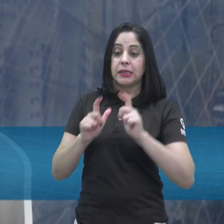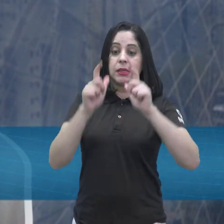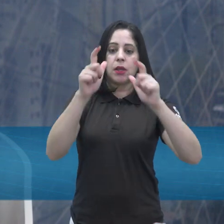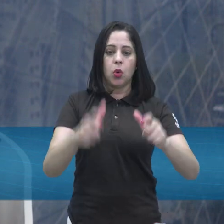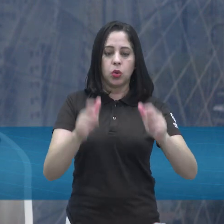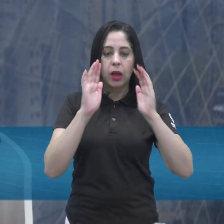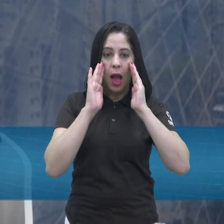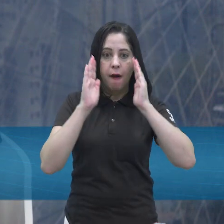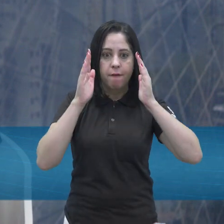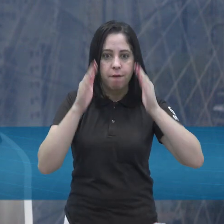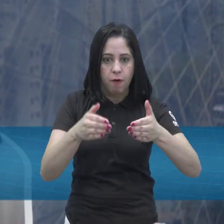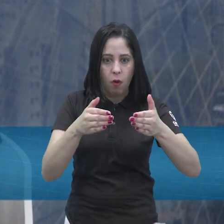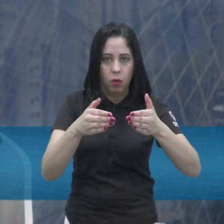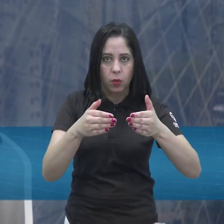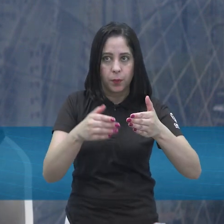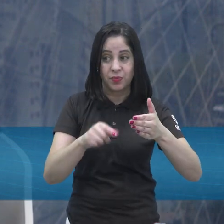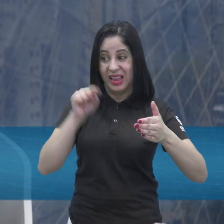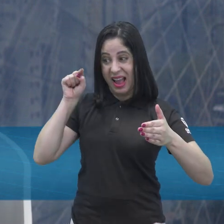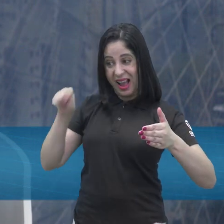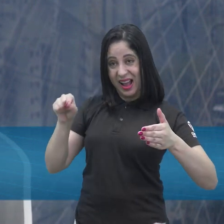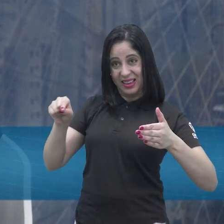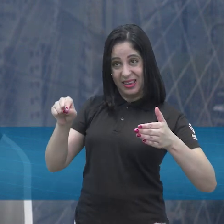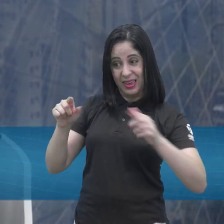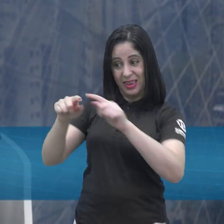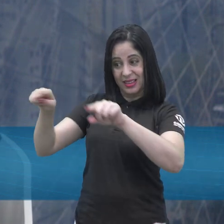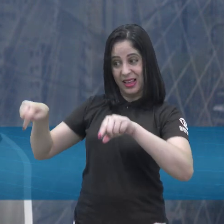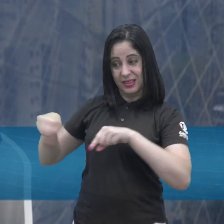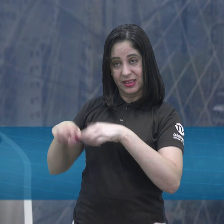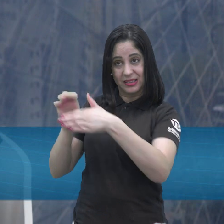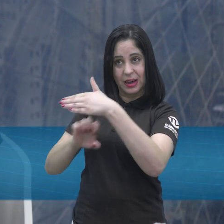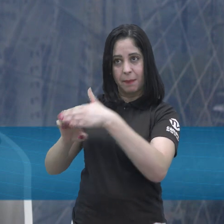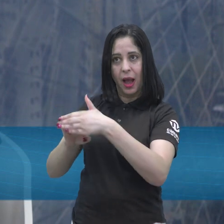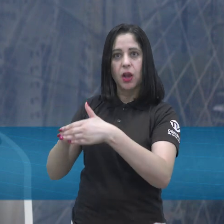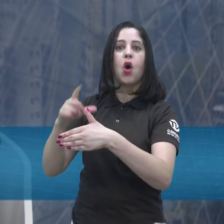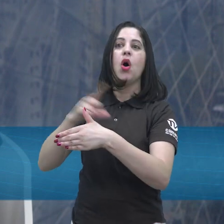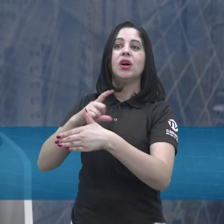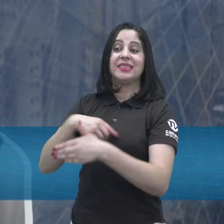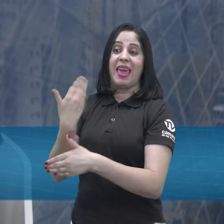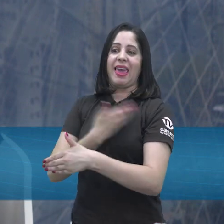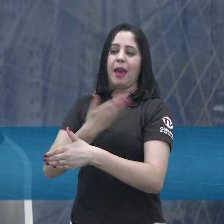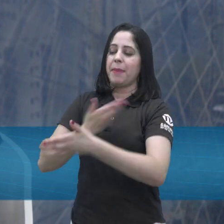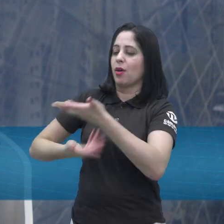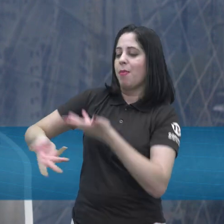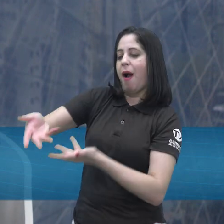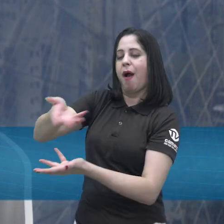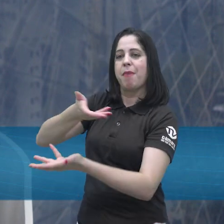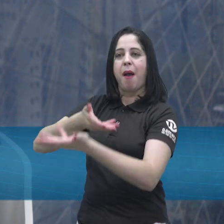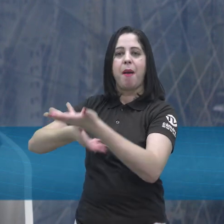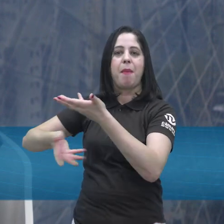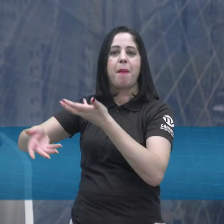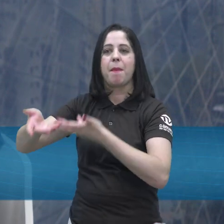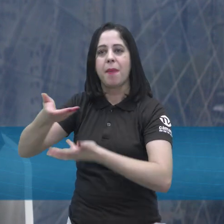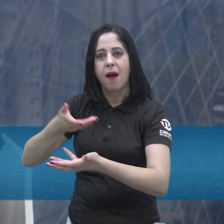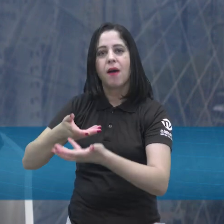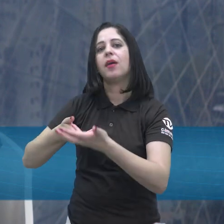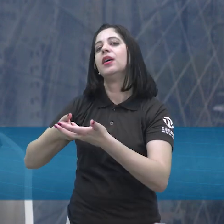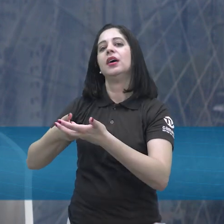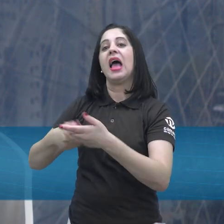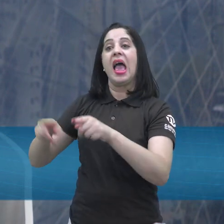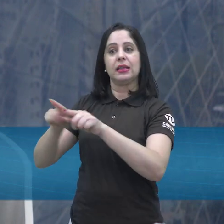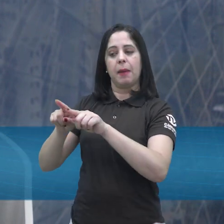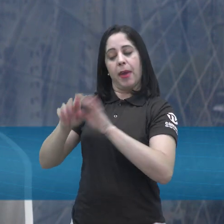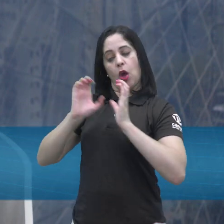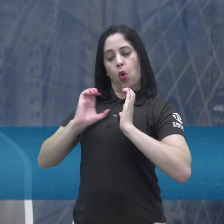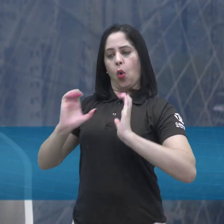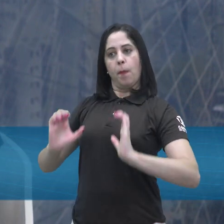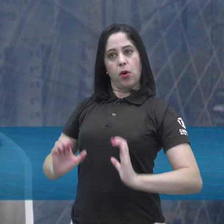você precise de maior concentração. No ambiente de trabalho, você vai trabalhar o relacional, você vai trabalhar as questões de evolução, você vai